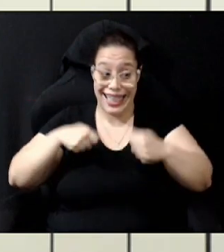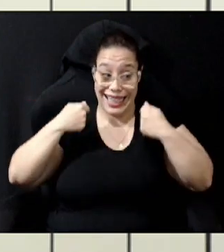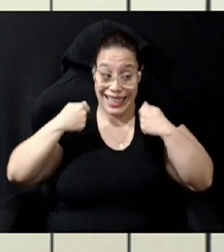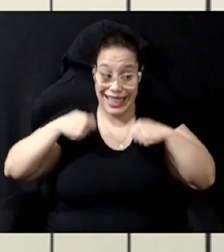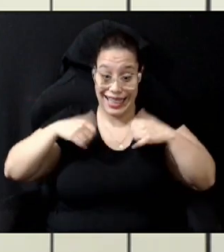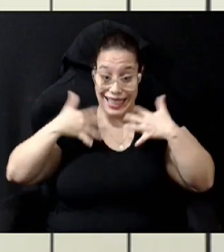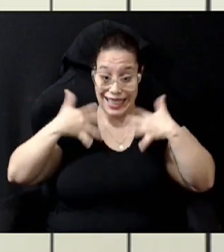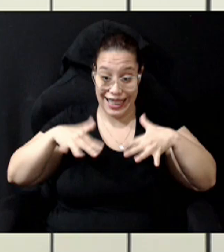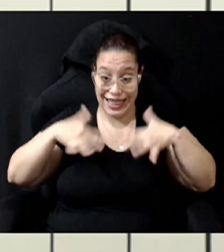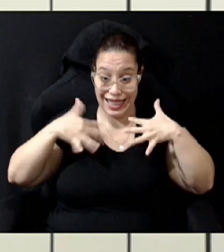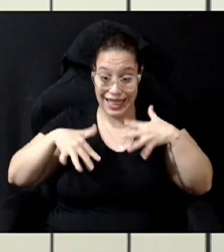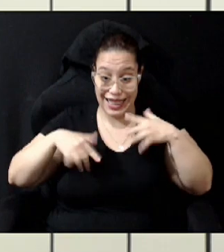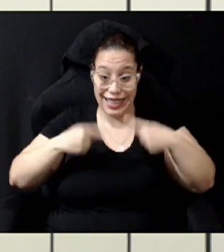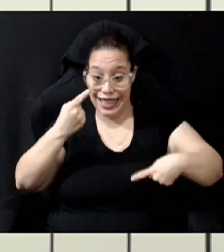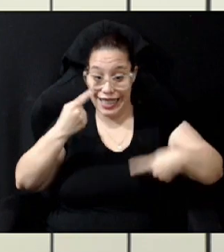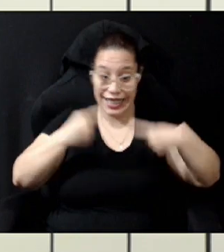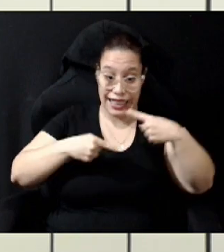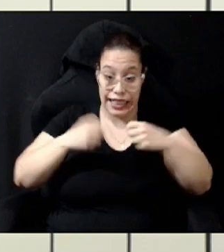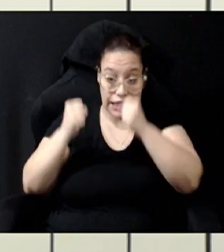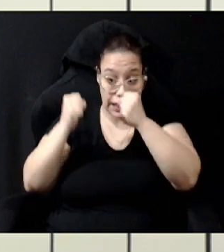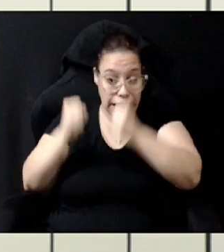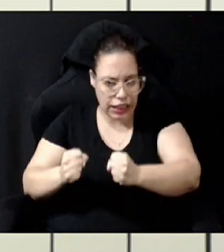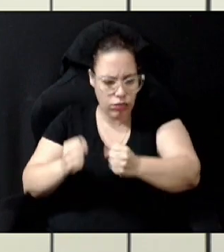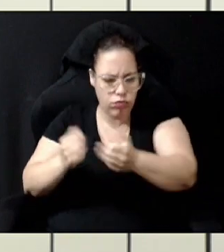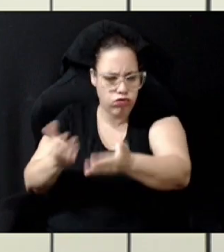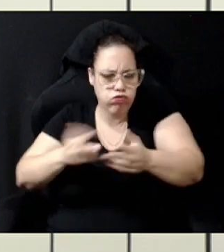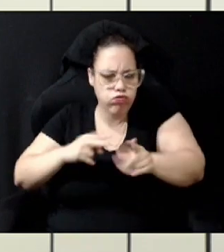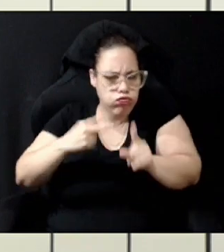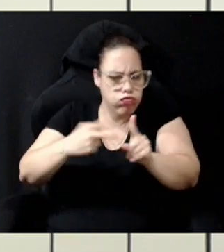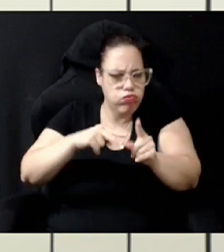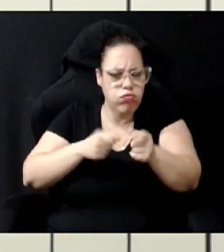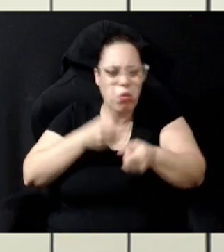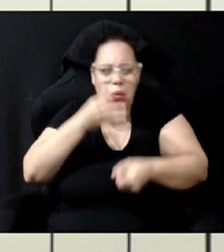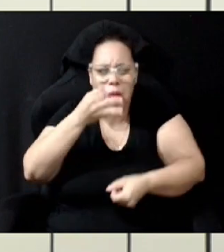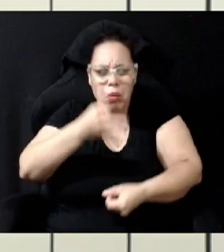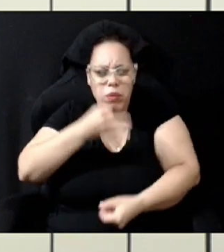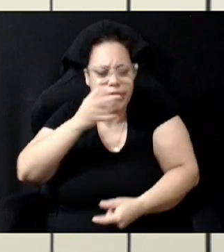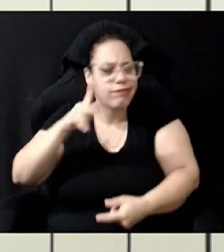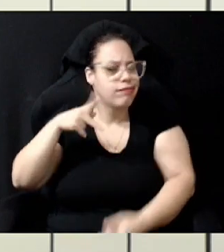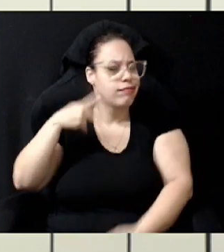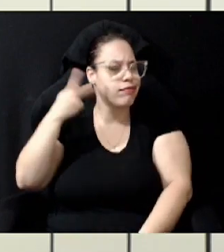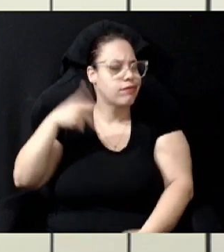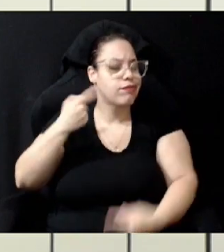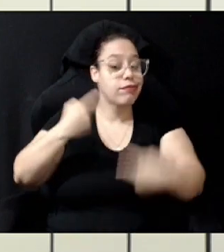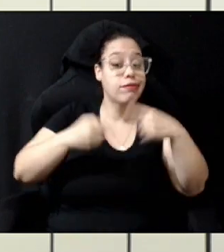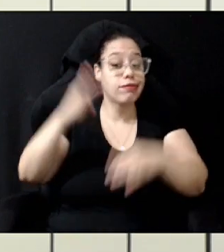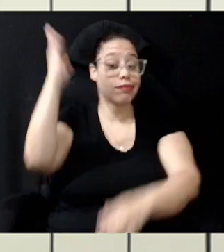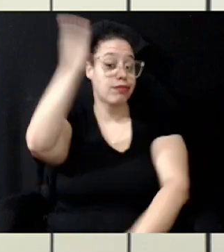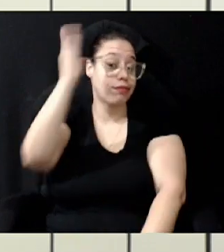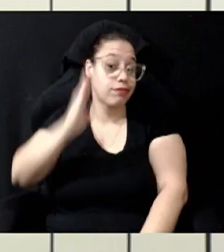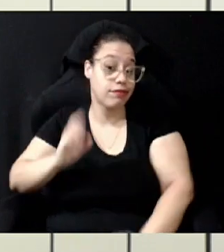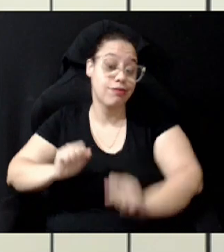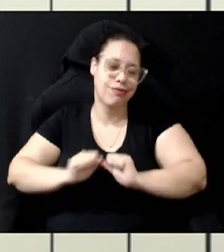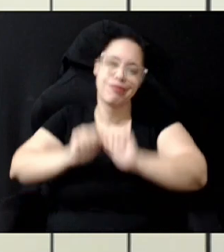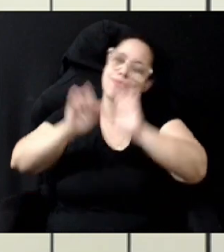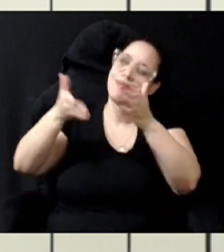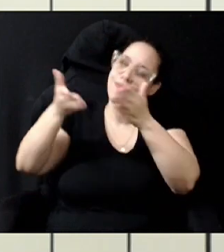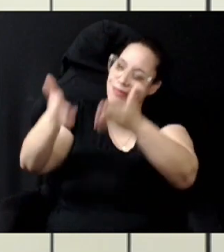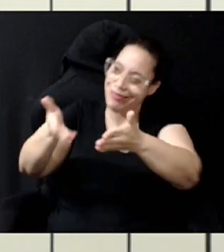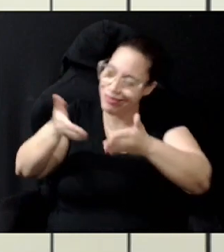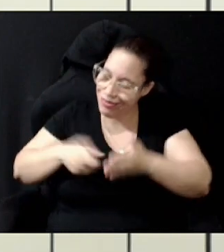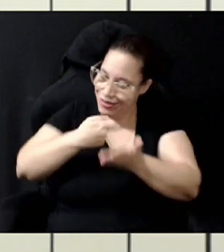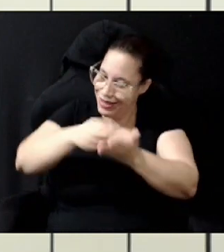os Poderes, que traz uma visão crítica da política brasileira. E claro que nós convidamos o autor do